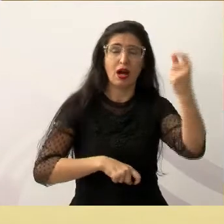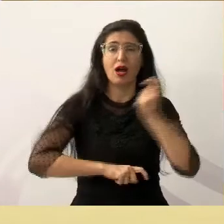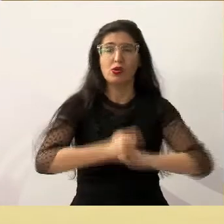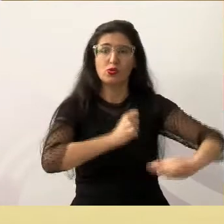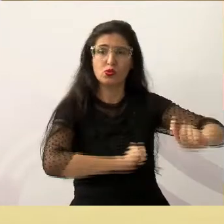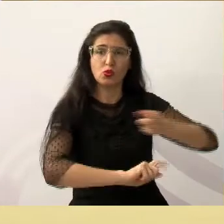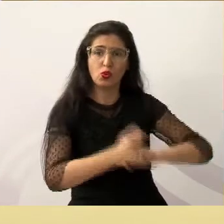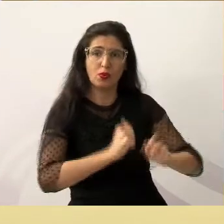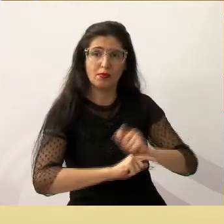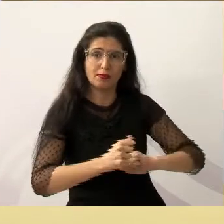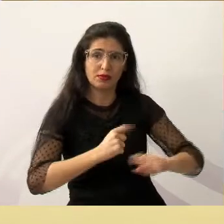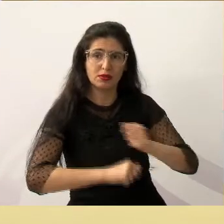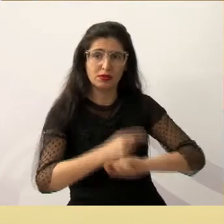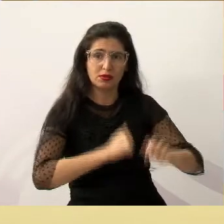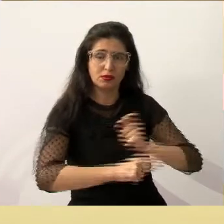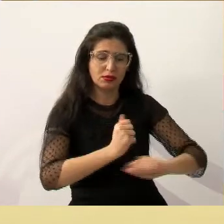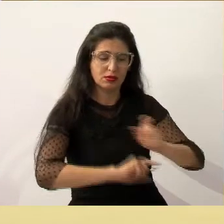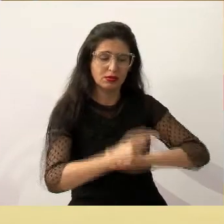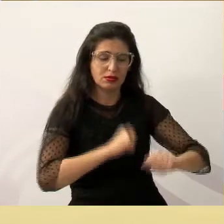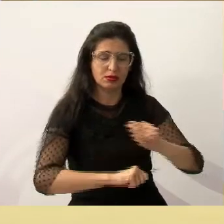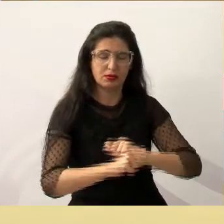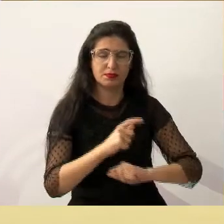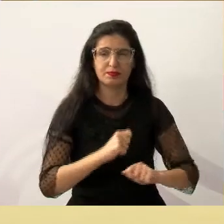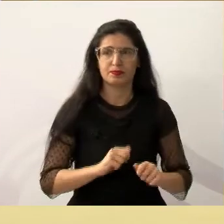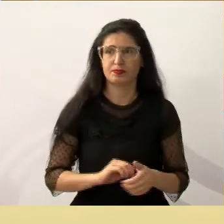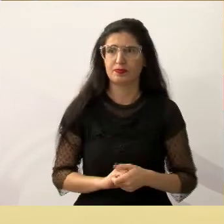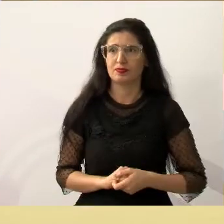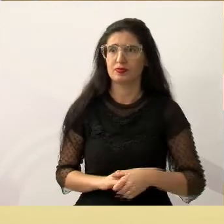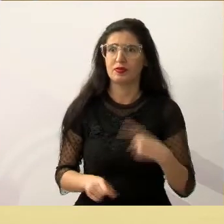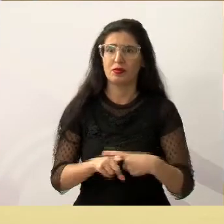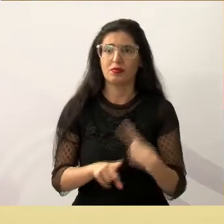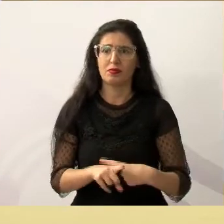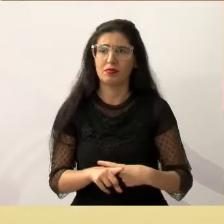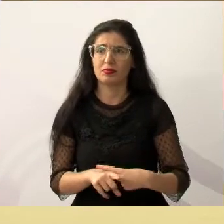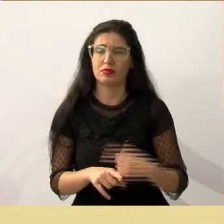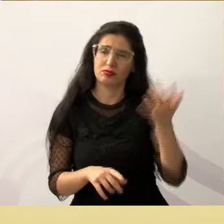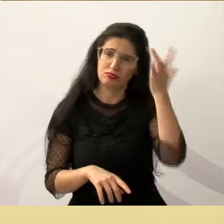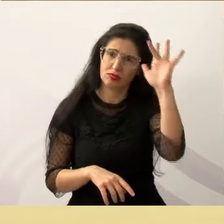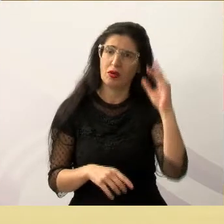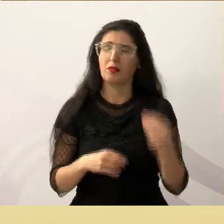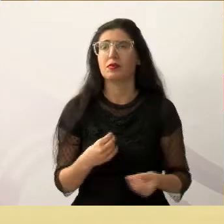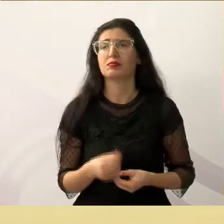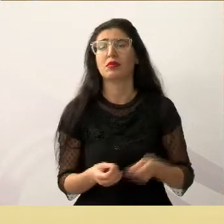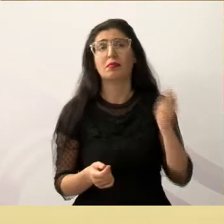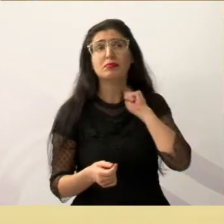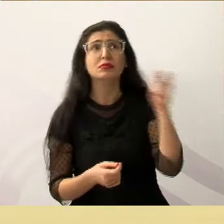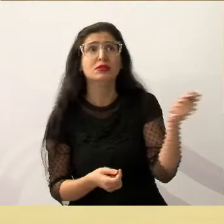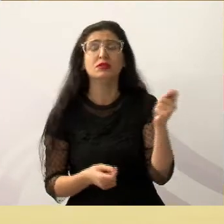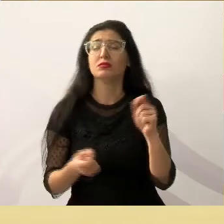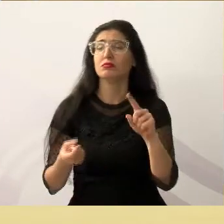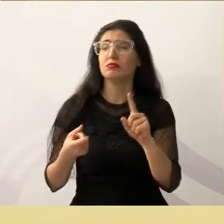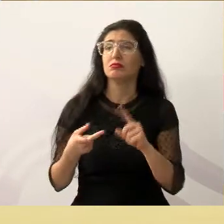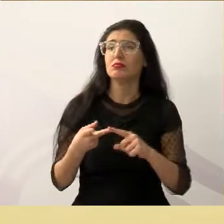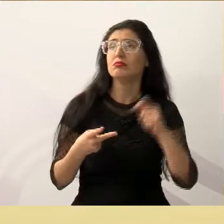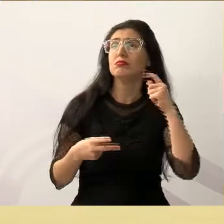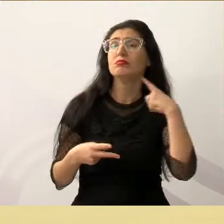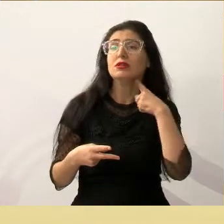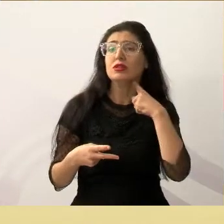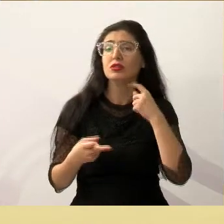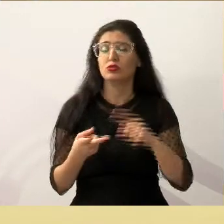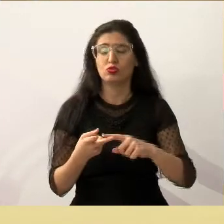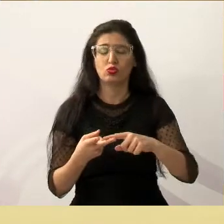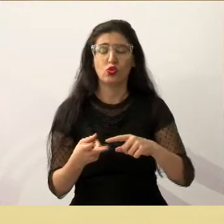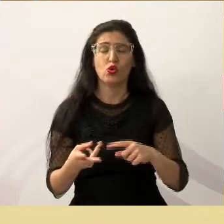não sabe como que vai ser. Questão de abril, nós estamos maio, junho, após